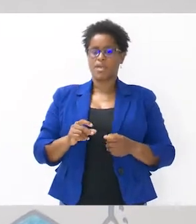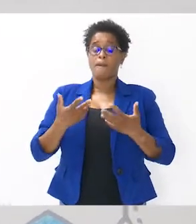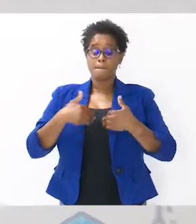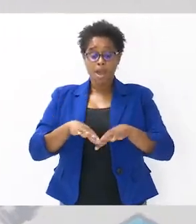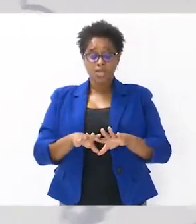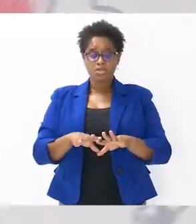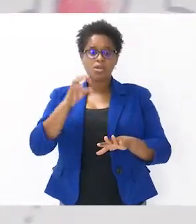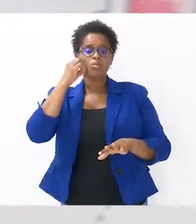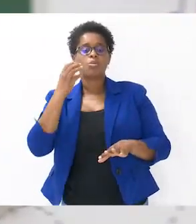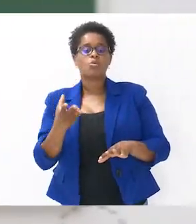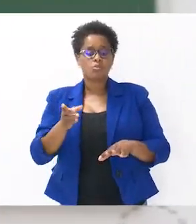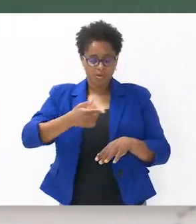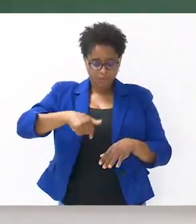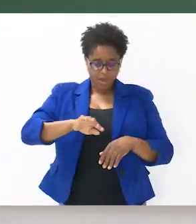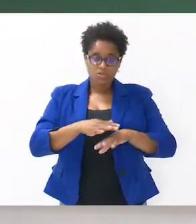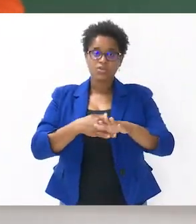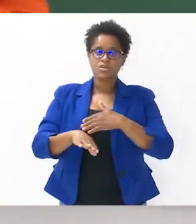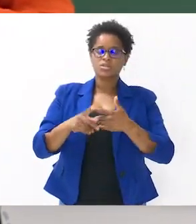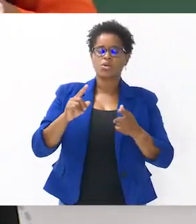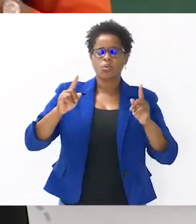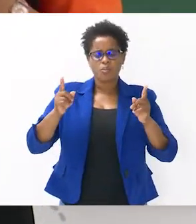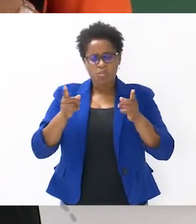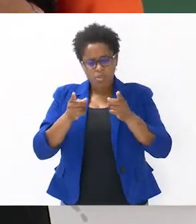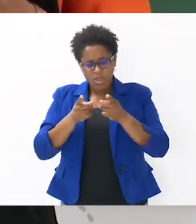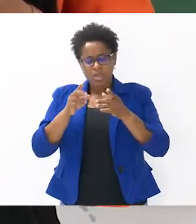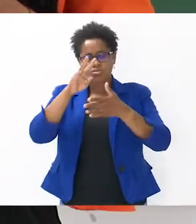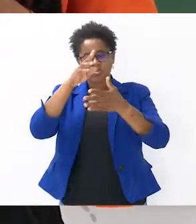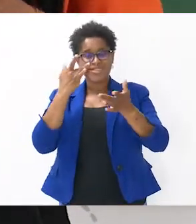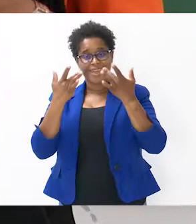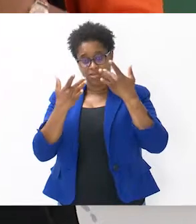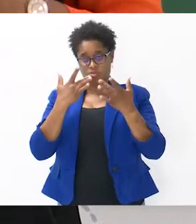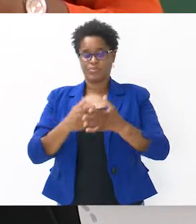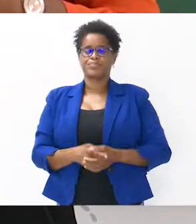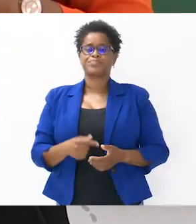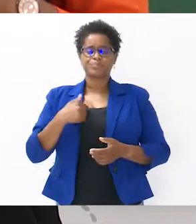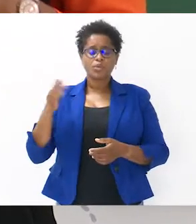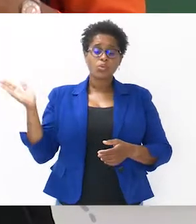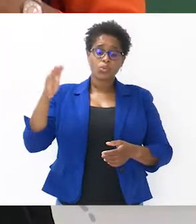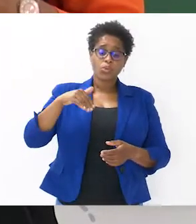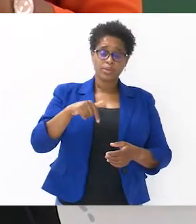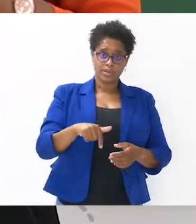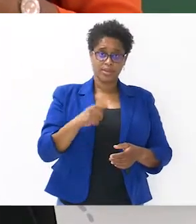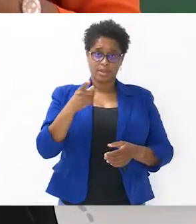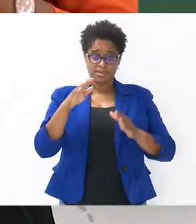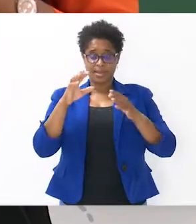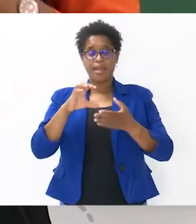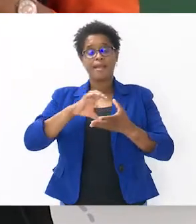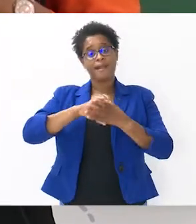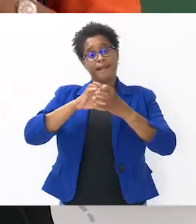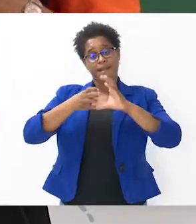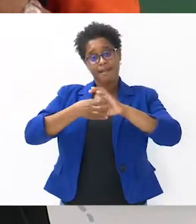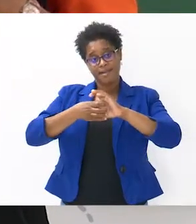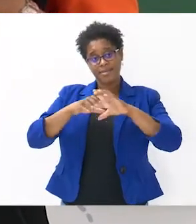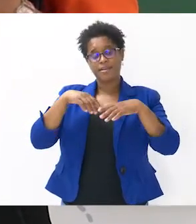Mas como vamos fazer um mini teatro, trouxe aqui esta caixa que